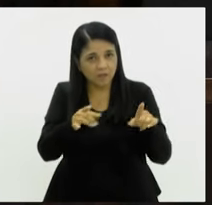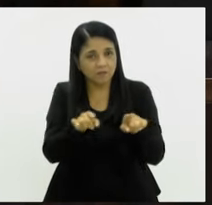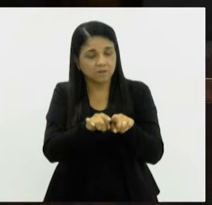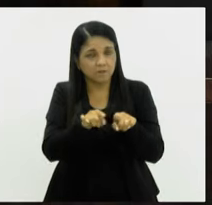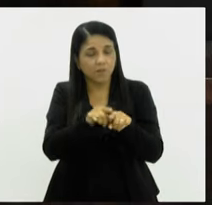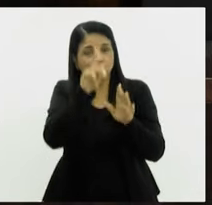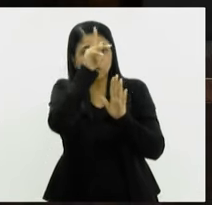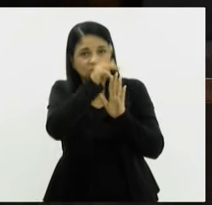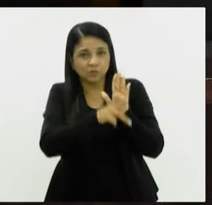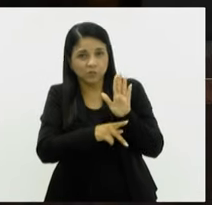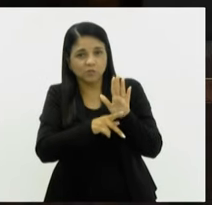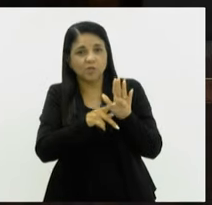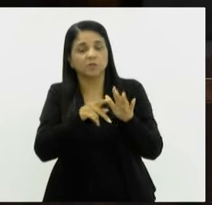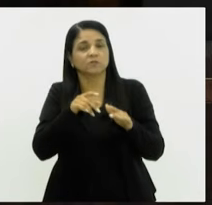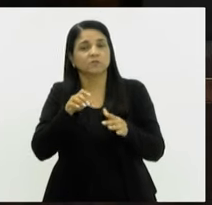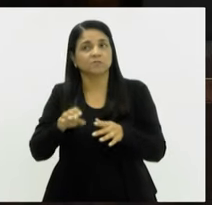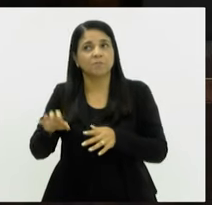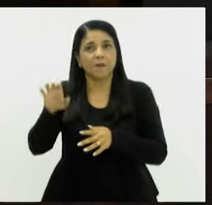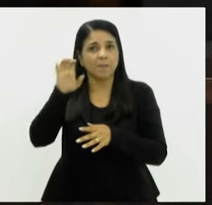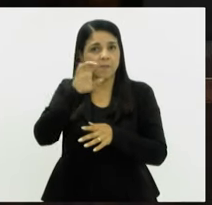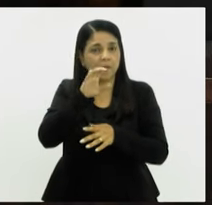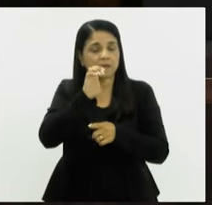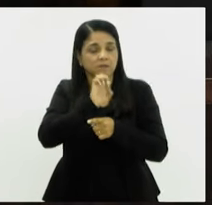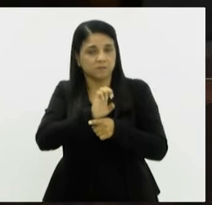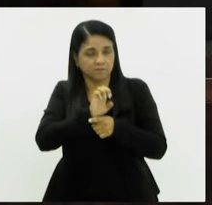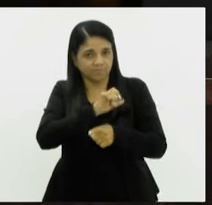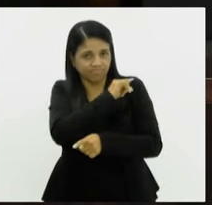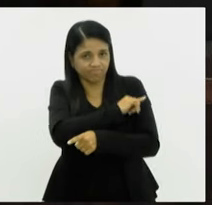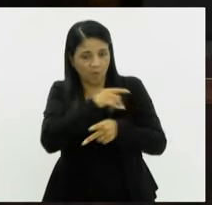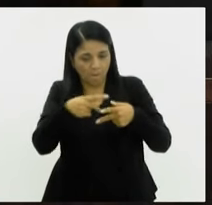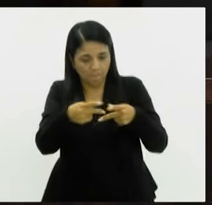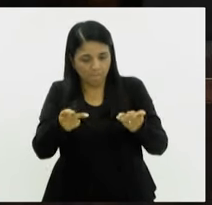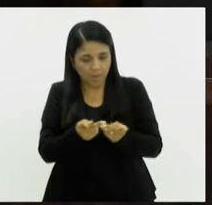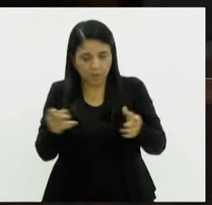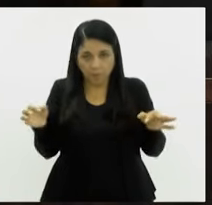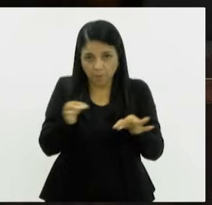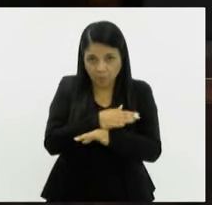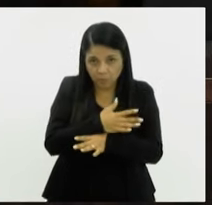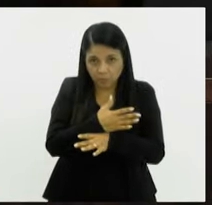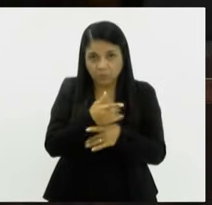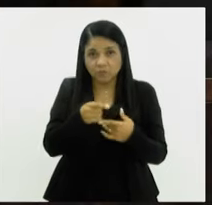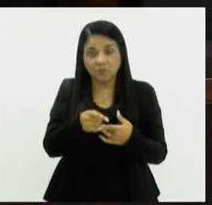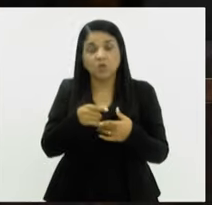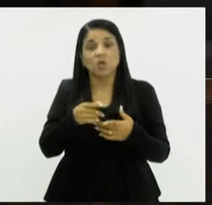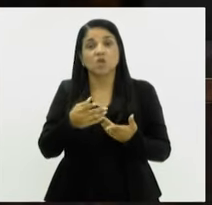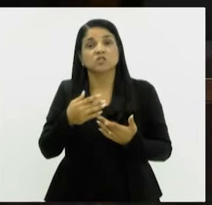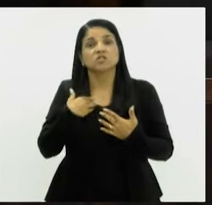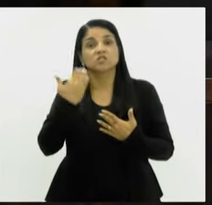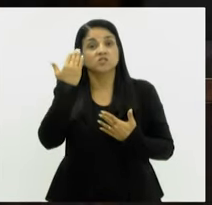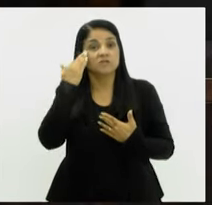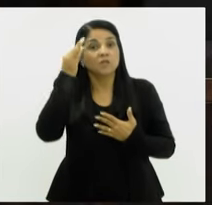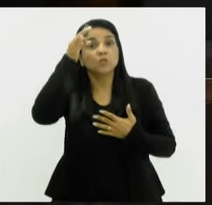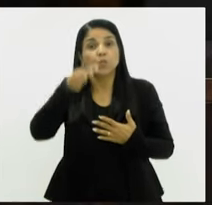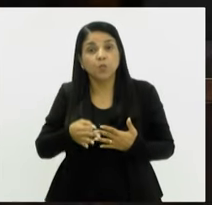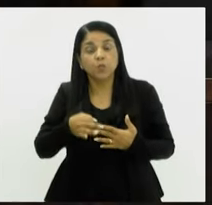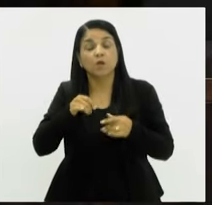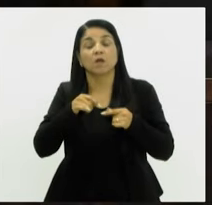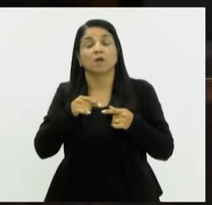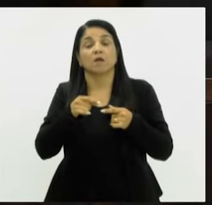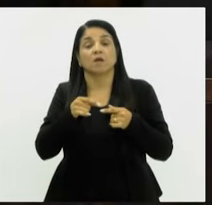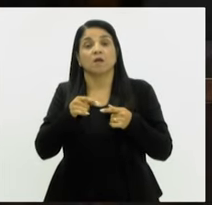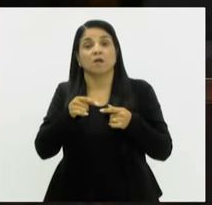aos projetos na cidade do Rio de Janeiro do Prato Feito, justamente porque a gente entende que o combate à fome é algo central